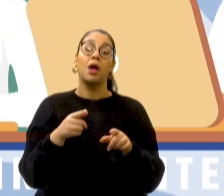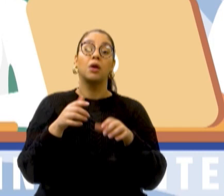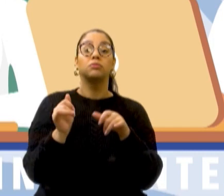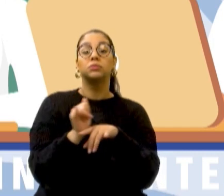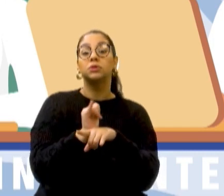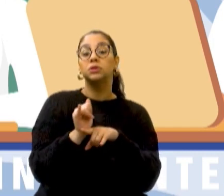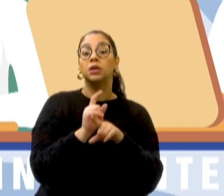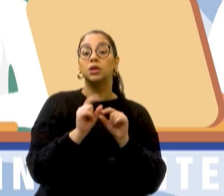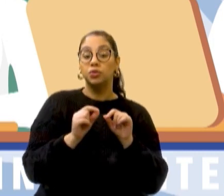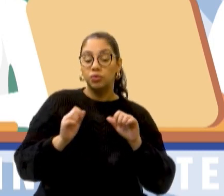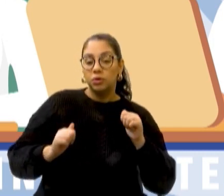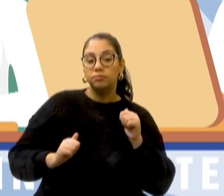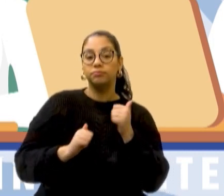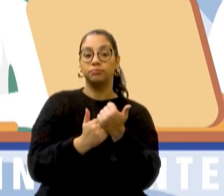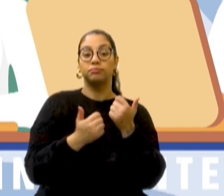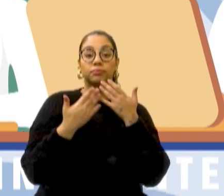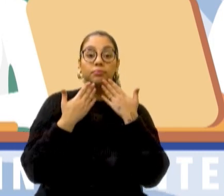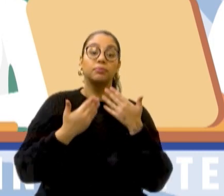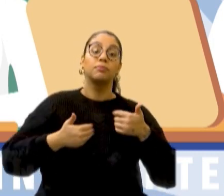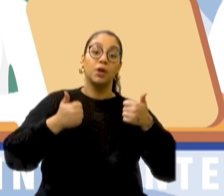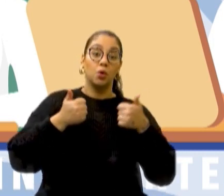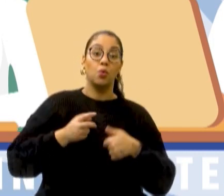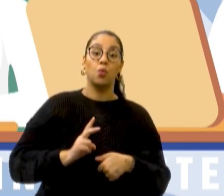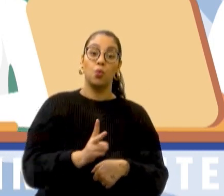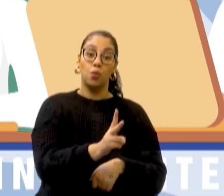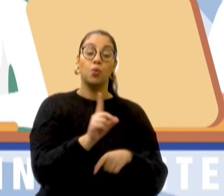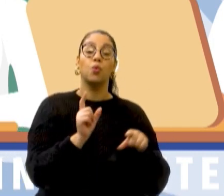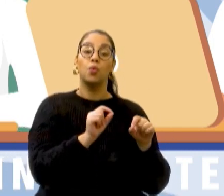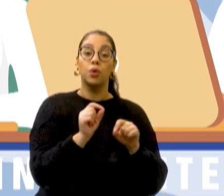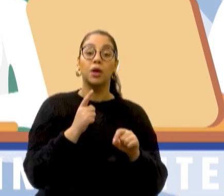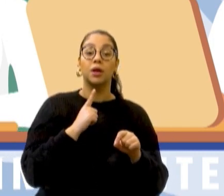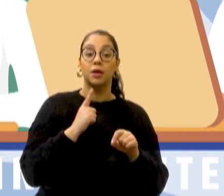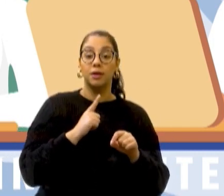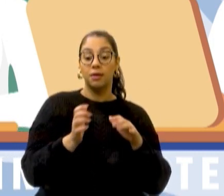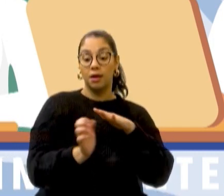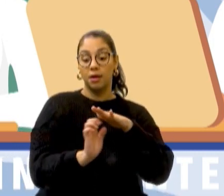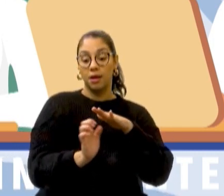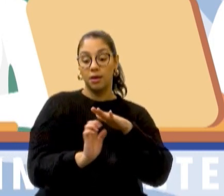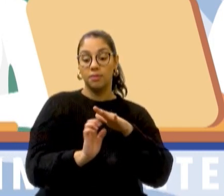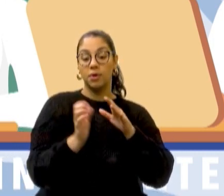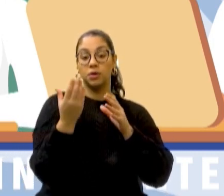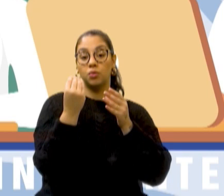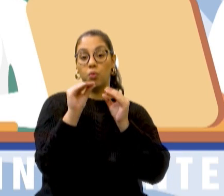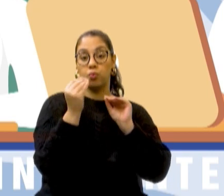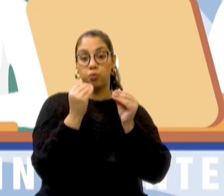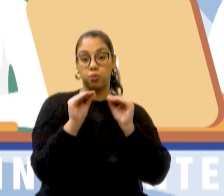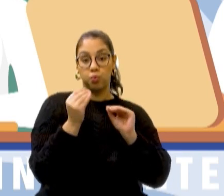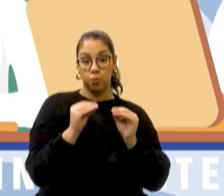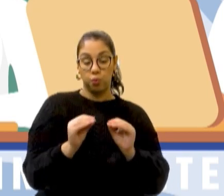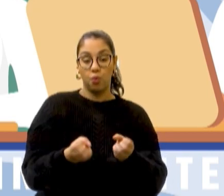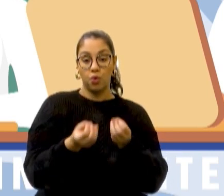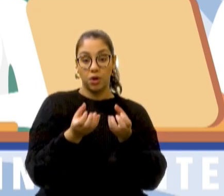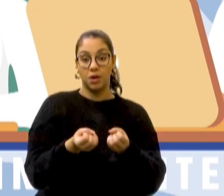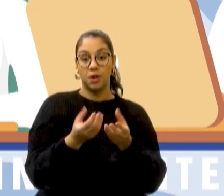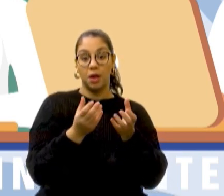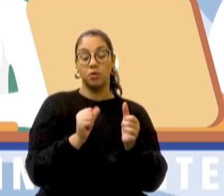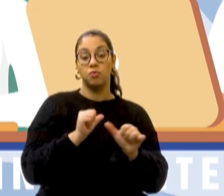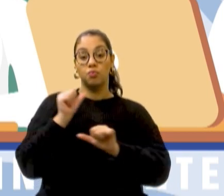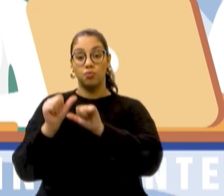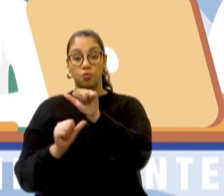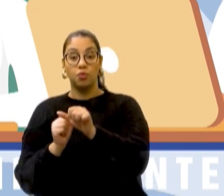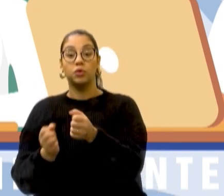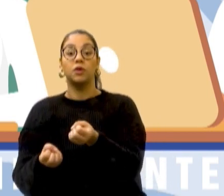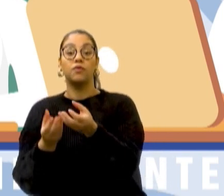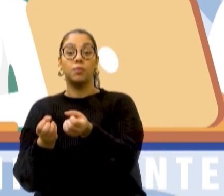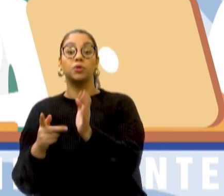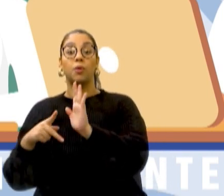forma de potencializar o processo de melhoria contínua que alimenta a empresa de dados e que transforma esses